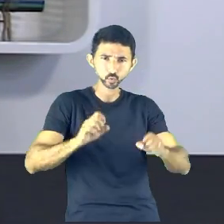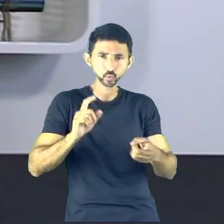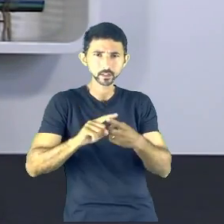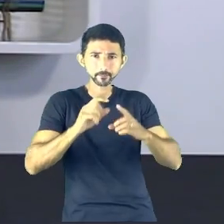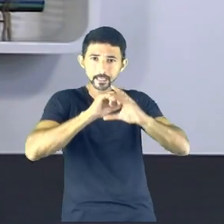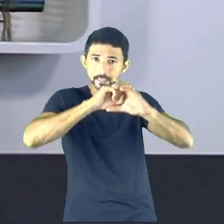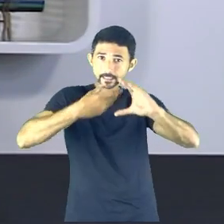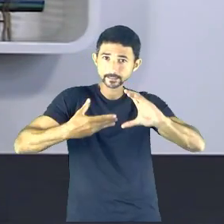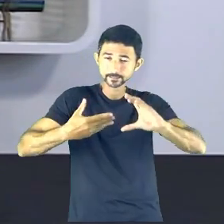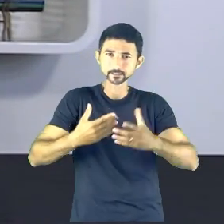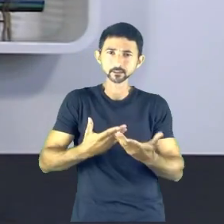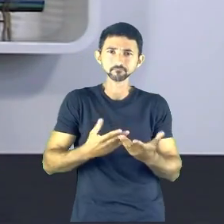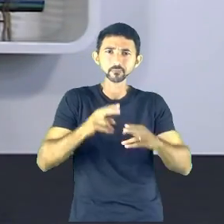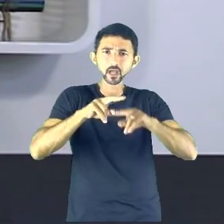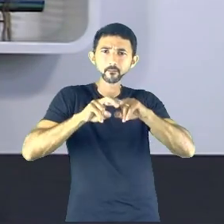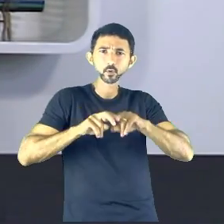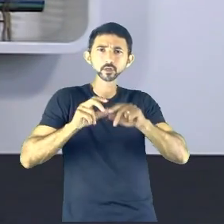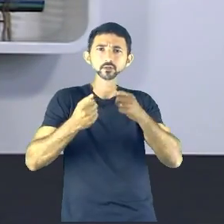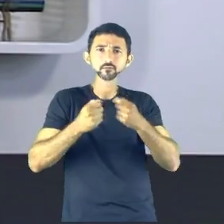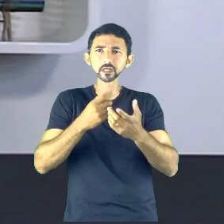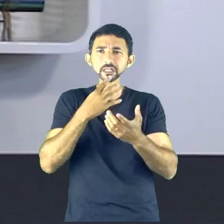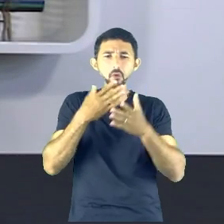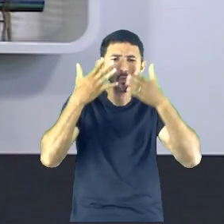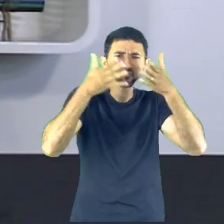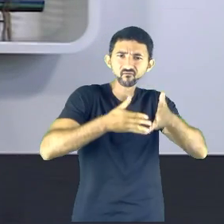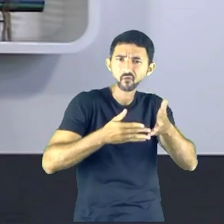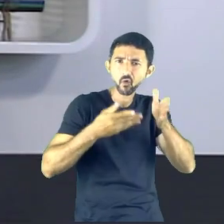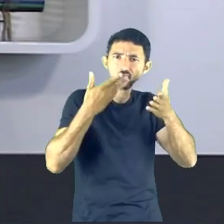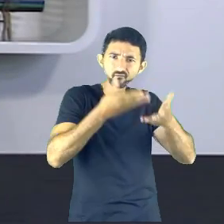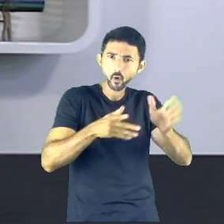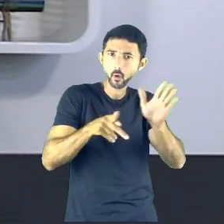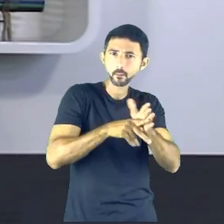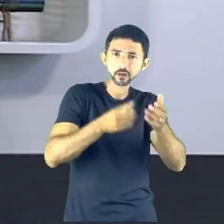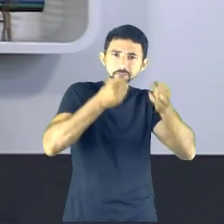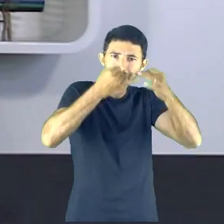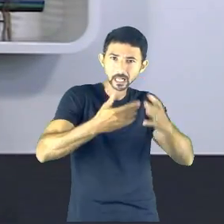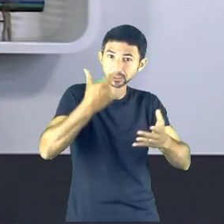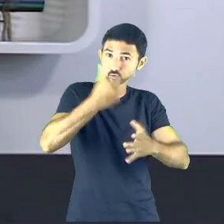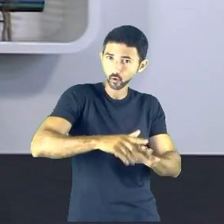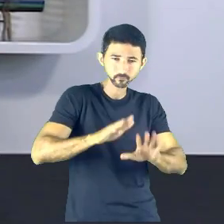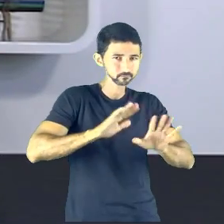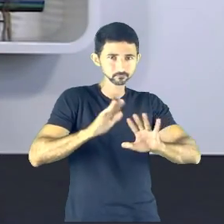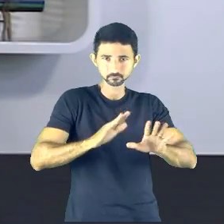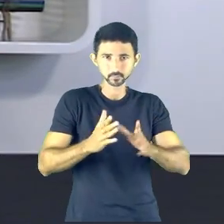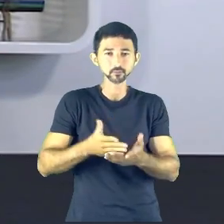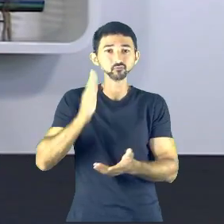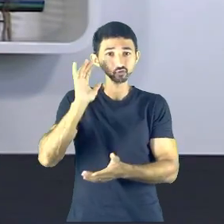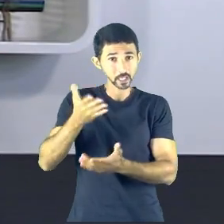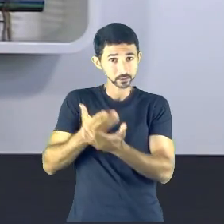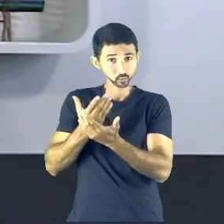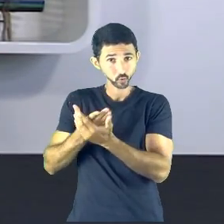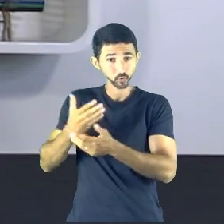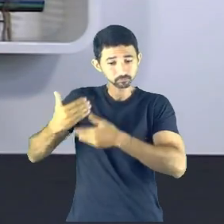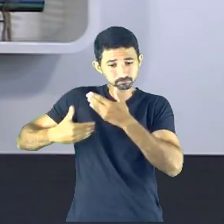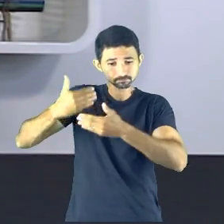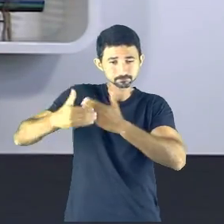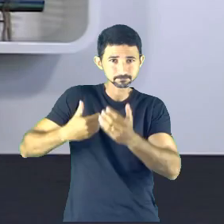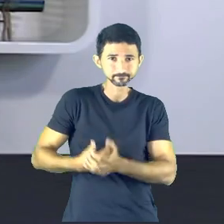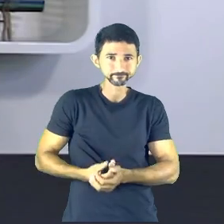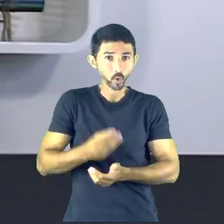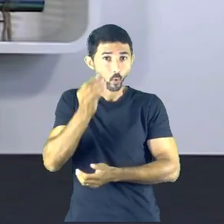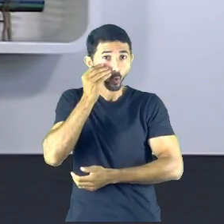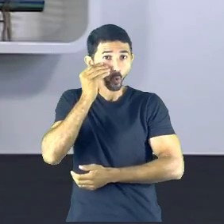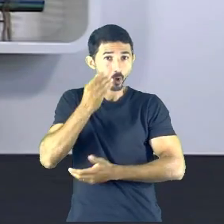sua estrutura quanto em suas características. Por isso, eu não vou me ater muito em ter que explicar novamente aquilo que a gente já estudou, tá